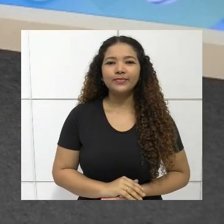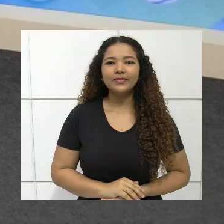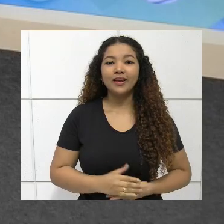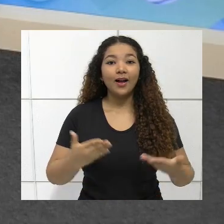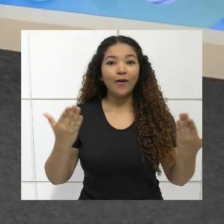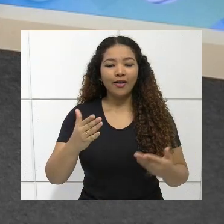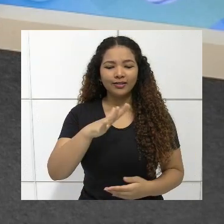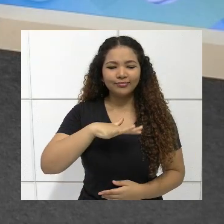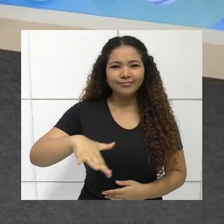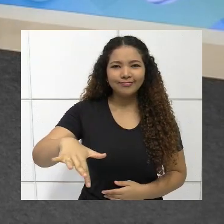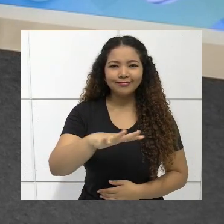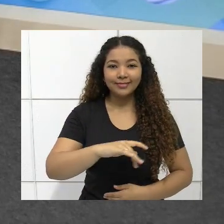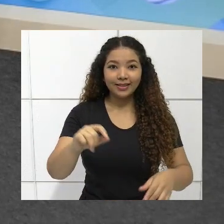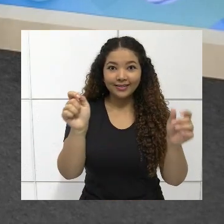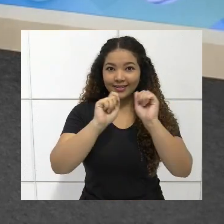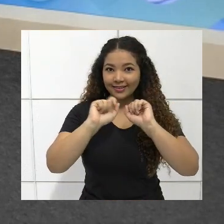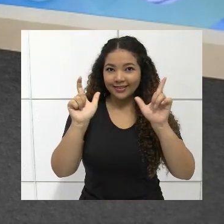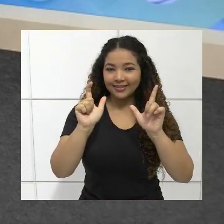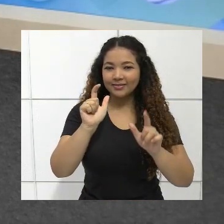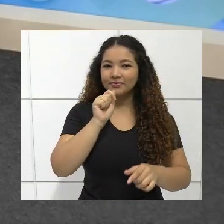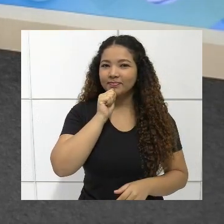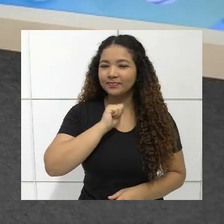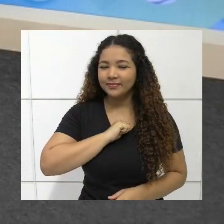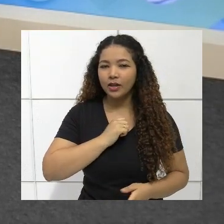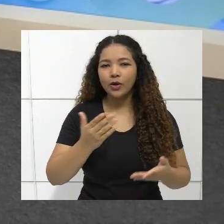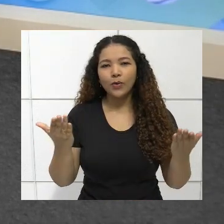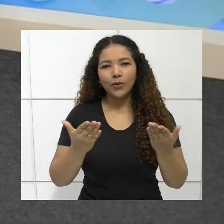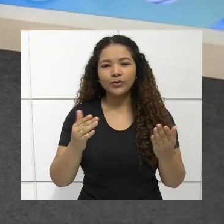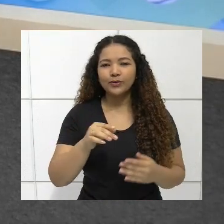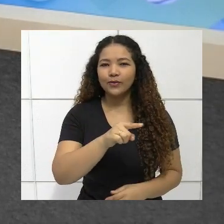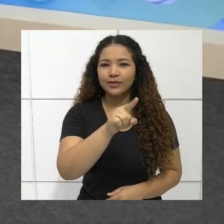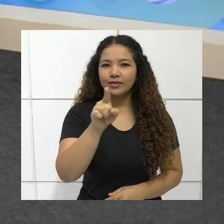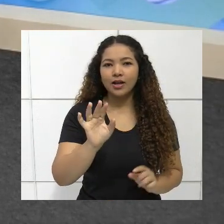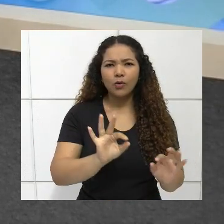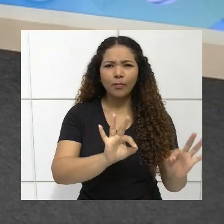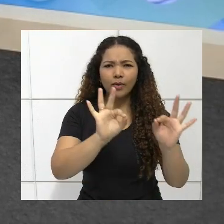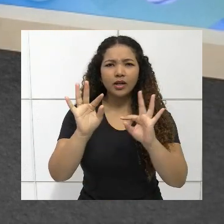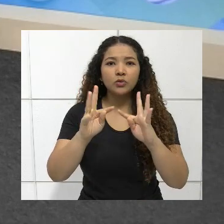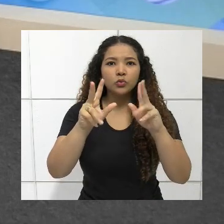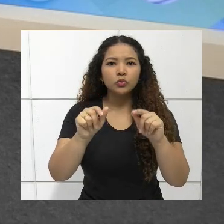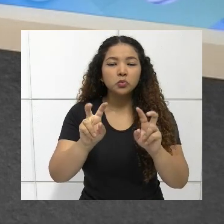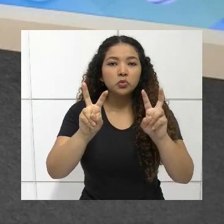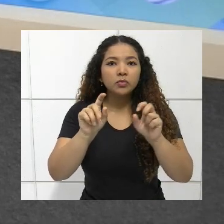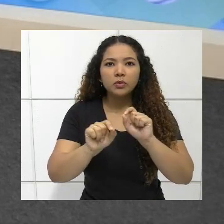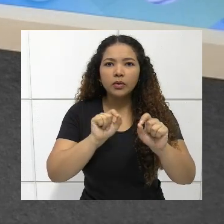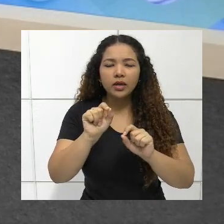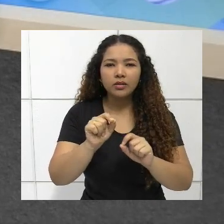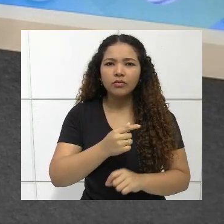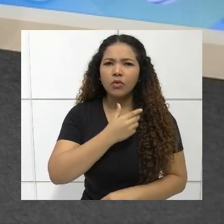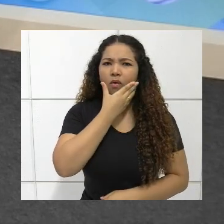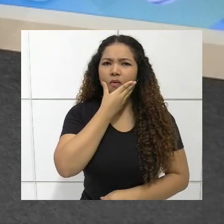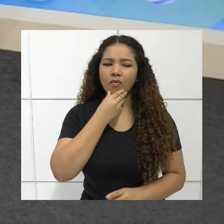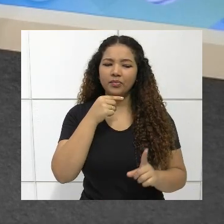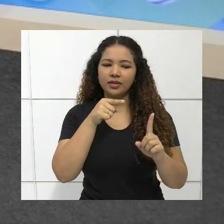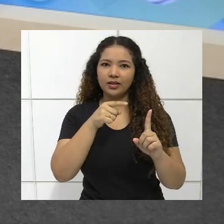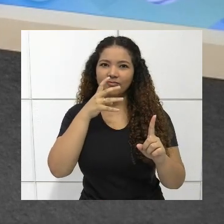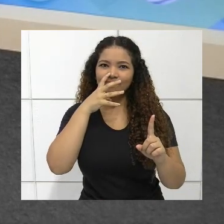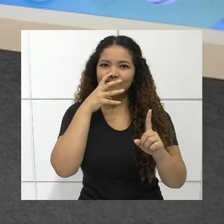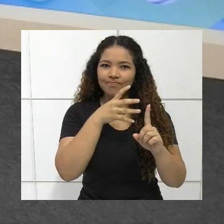dos estúdios da Rede TV Abaetetuba, hoje aqui você vai ver tudo sobre a prisão de um homem acusado de tráfico de